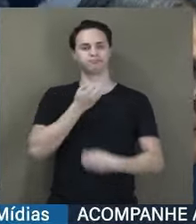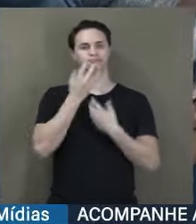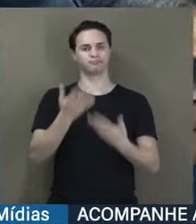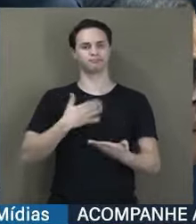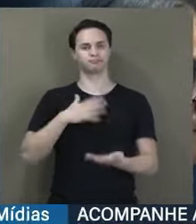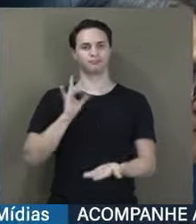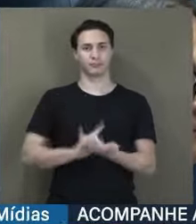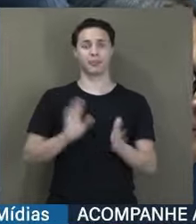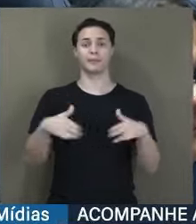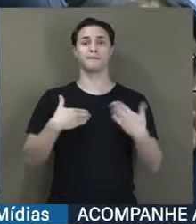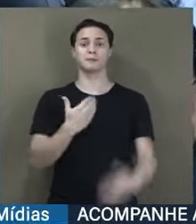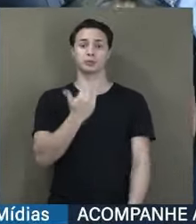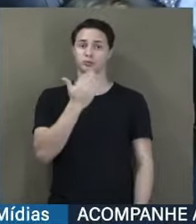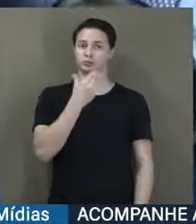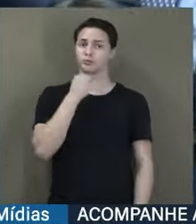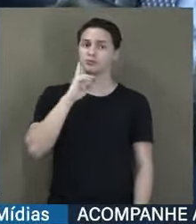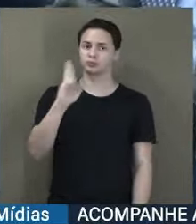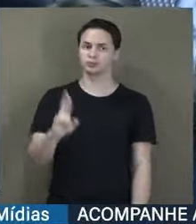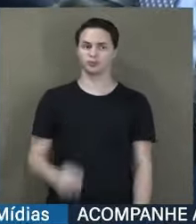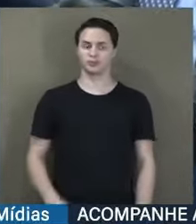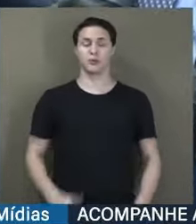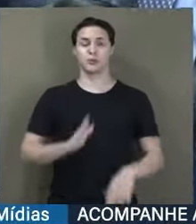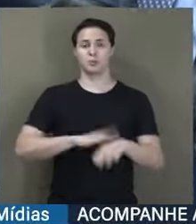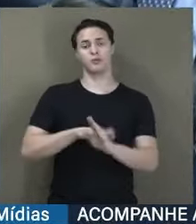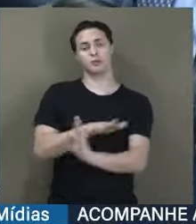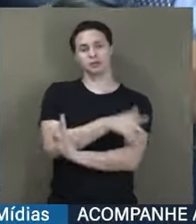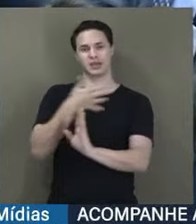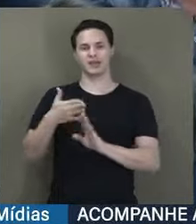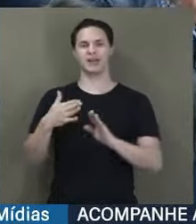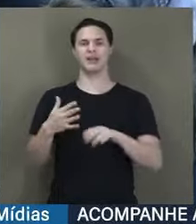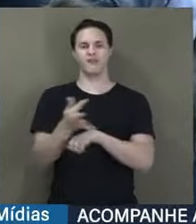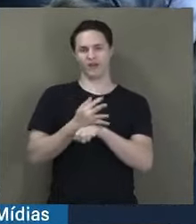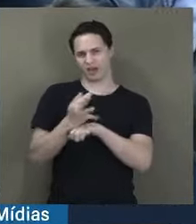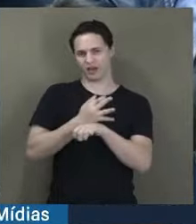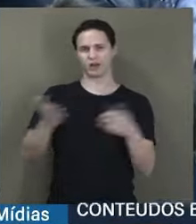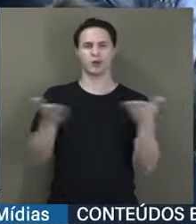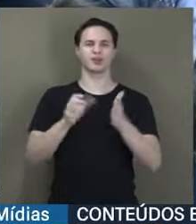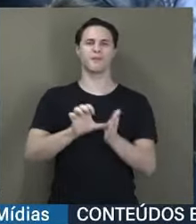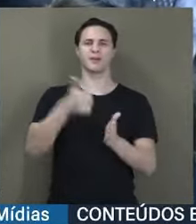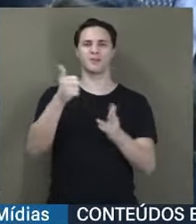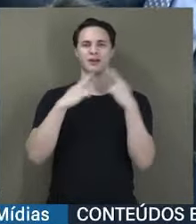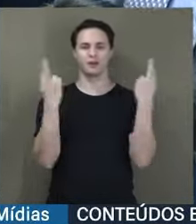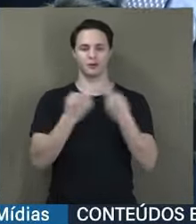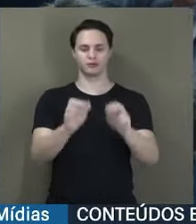E, senhor presidente, eu queria fazer um apelo ao senhor. Durante esse período de recesso, hoje é a nossa primeira sessão,